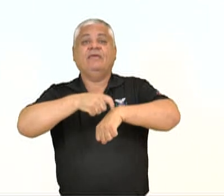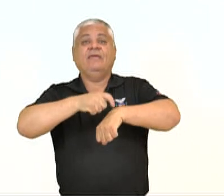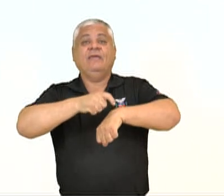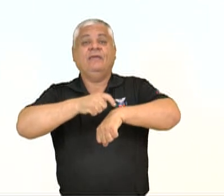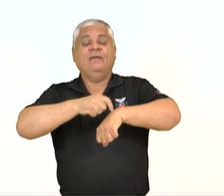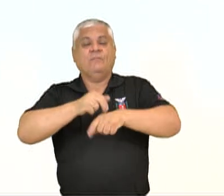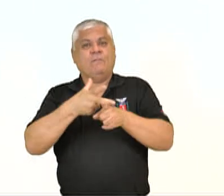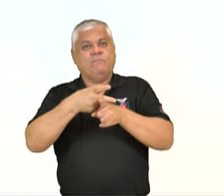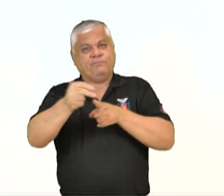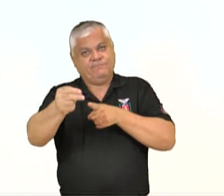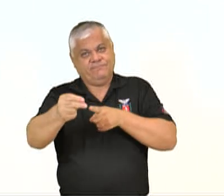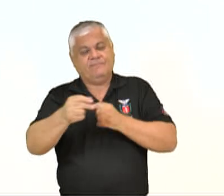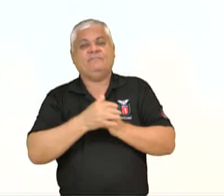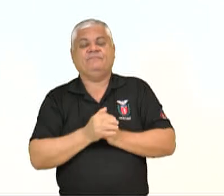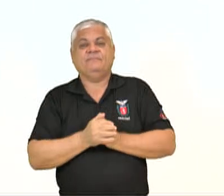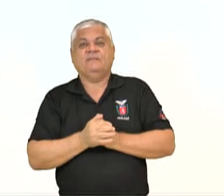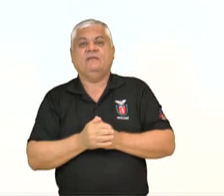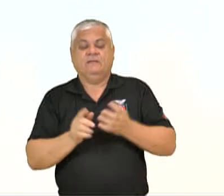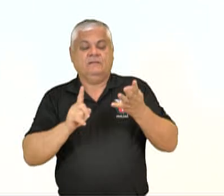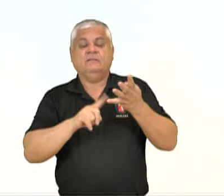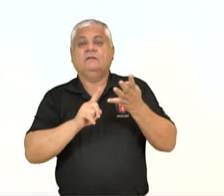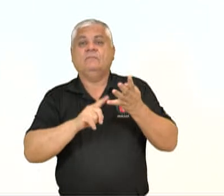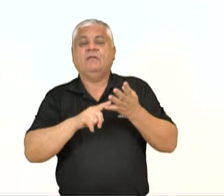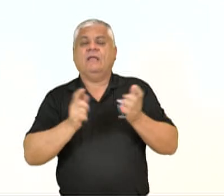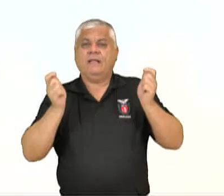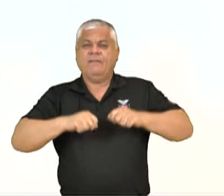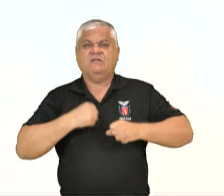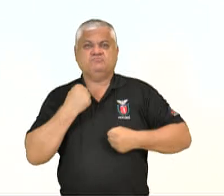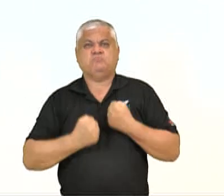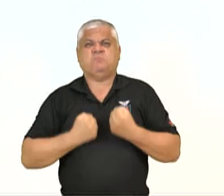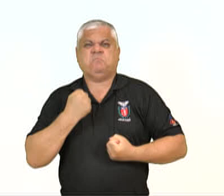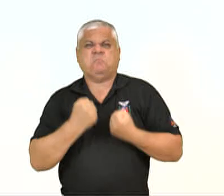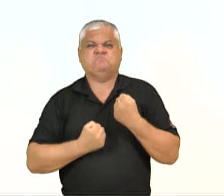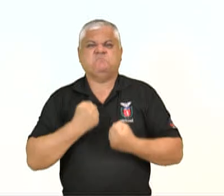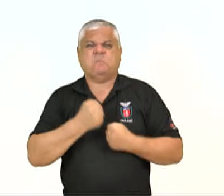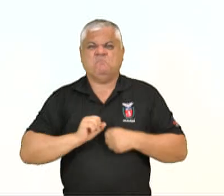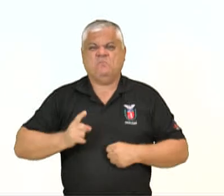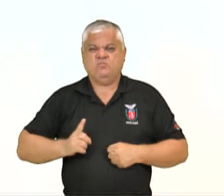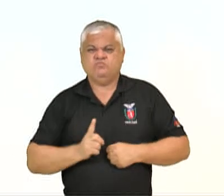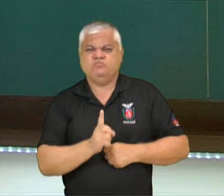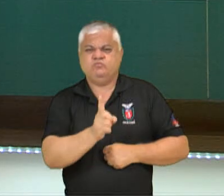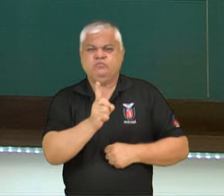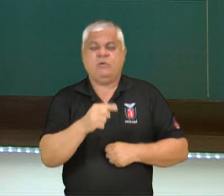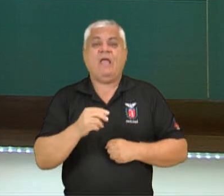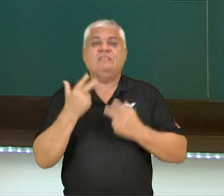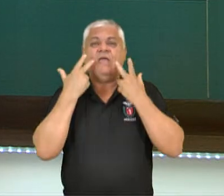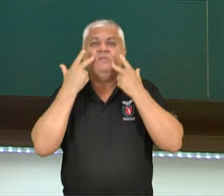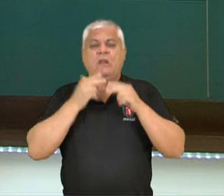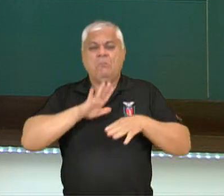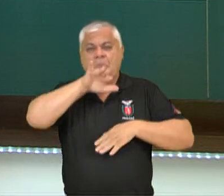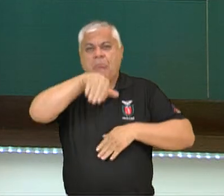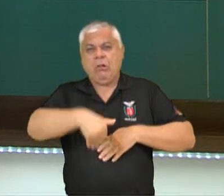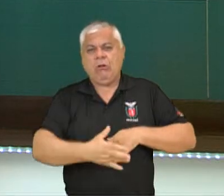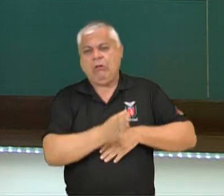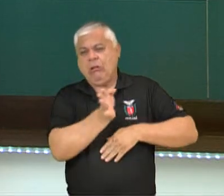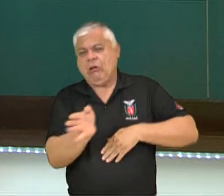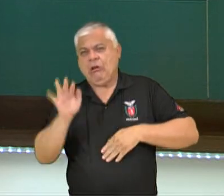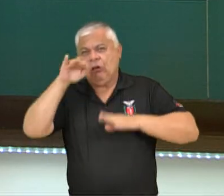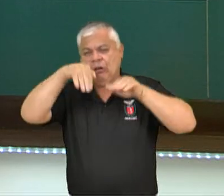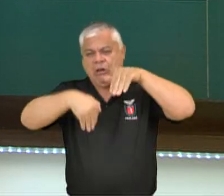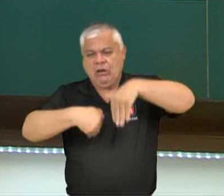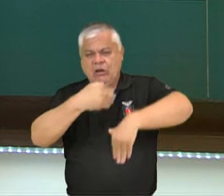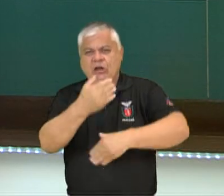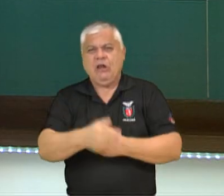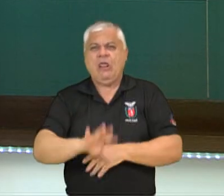menor tempo, e a capacidade de correr em um terreno natural, que muitas vezes tem, né,